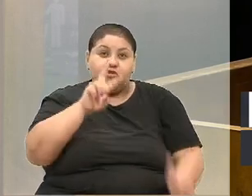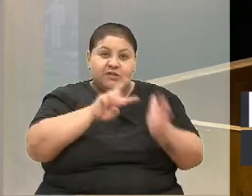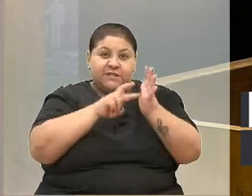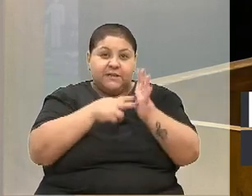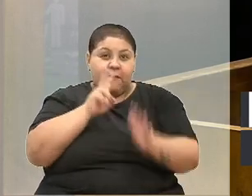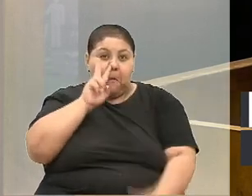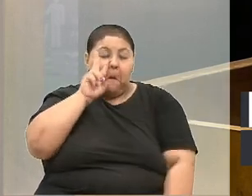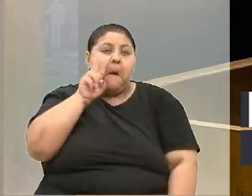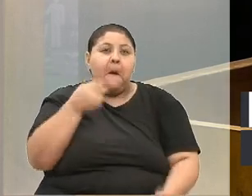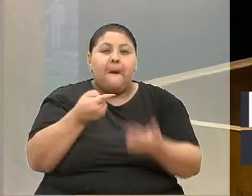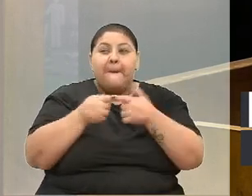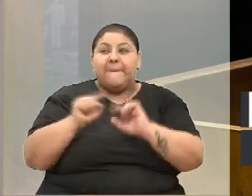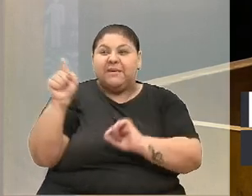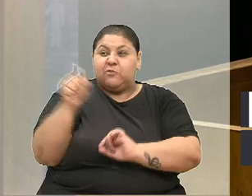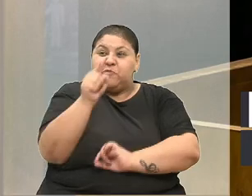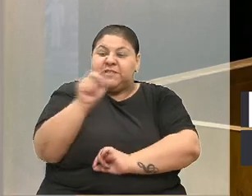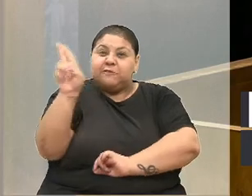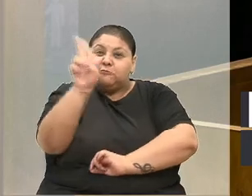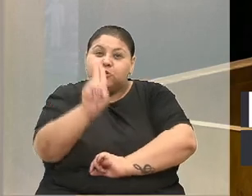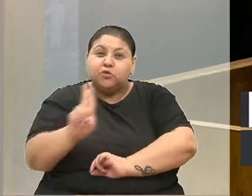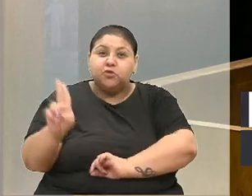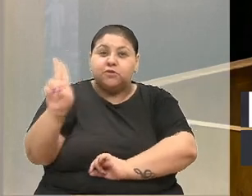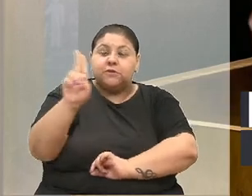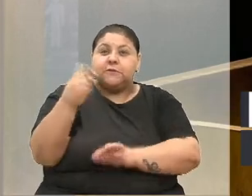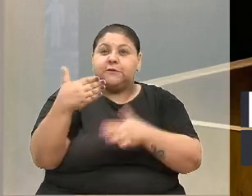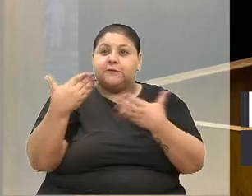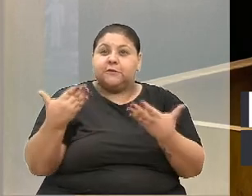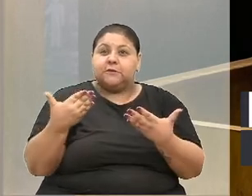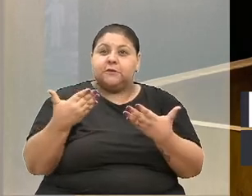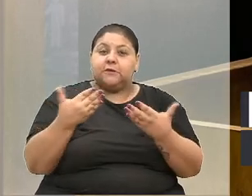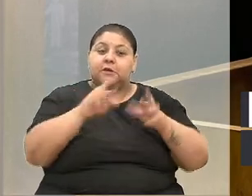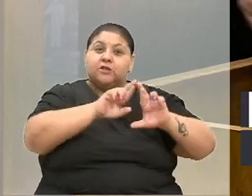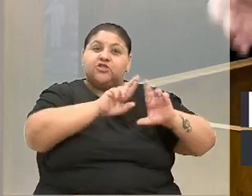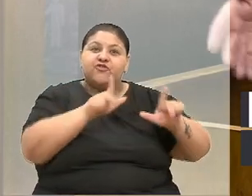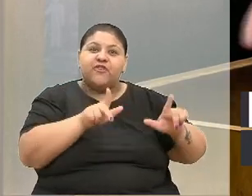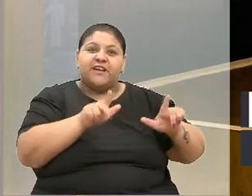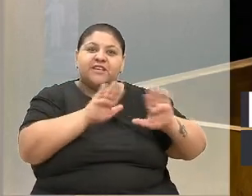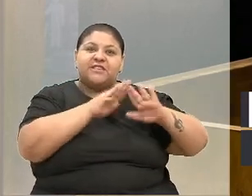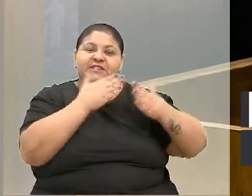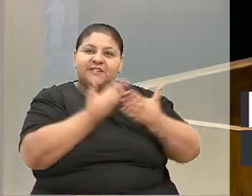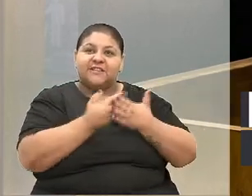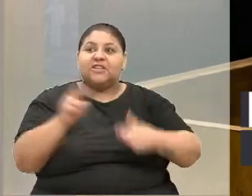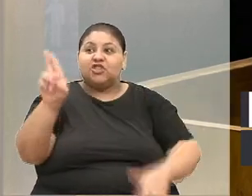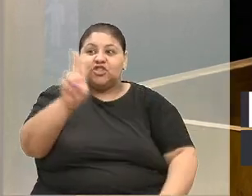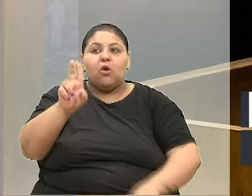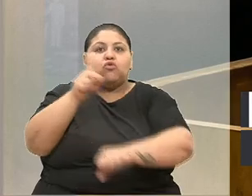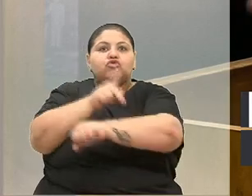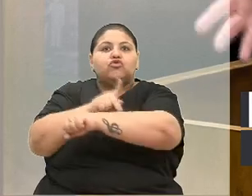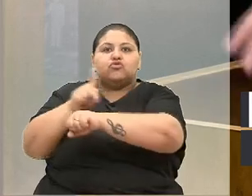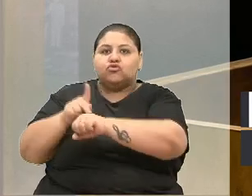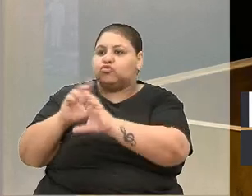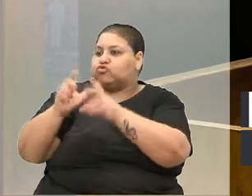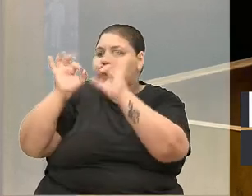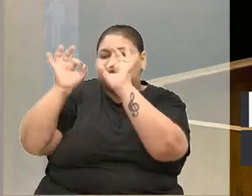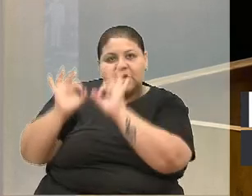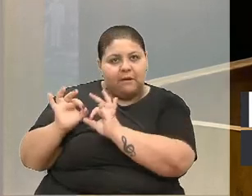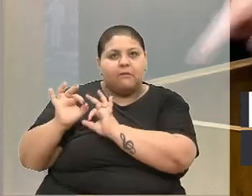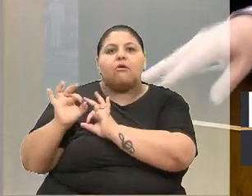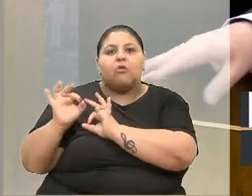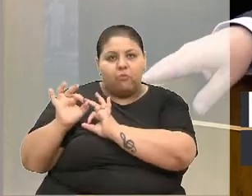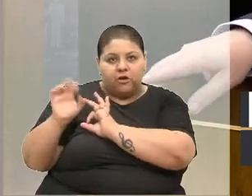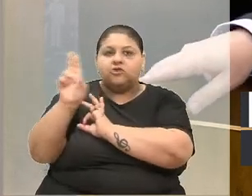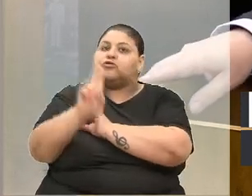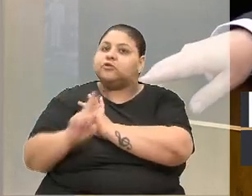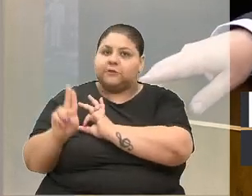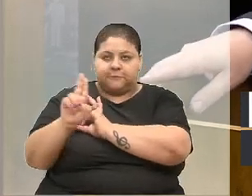é a proibição de uso, vamos dizer, alheio à aula. Se é o uso pedagógico, ele vai poder